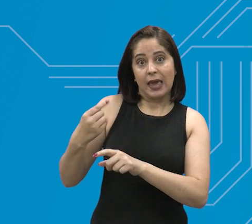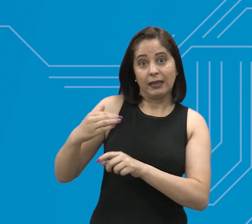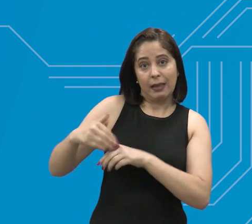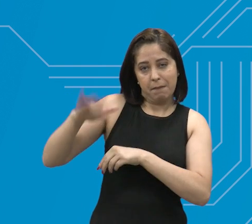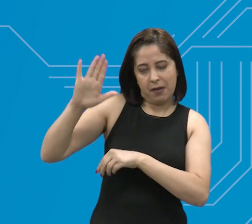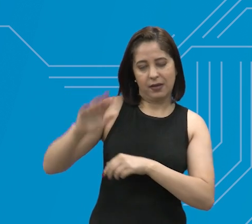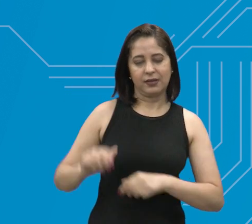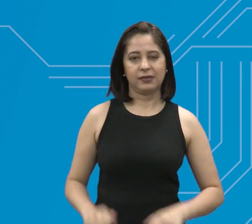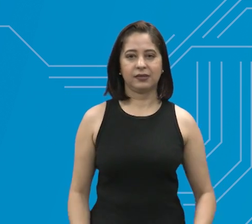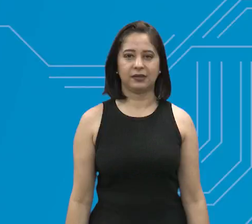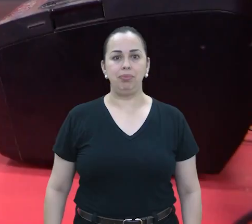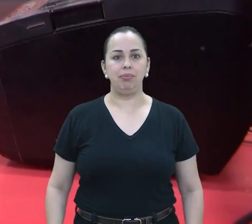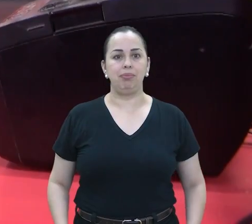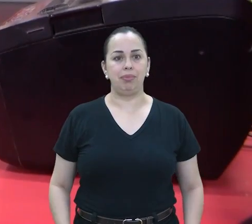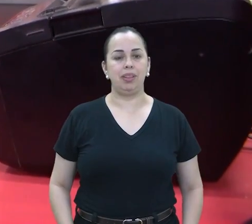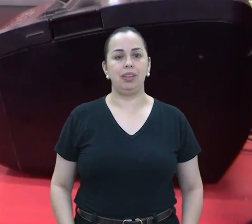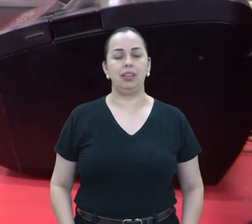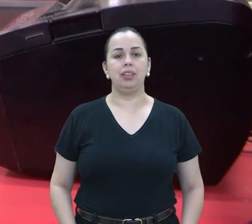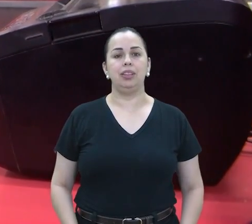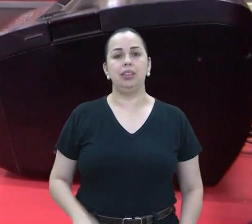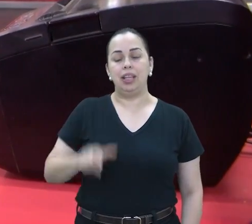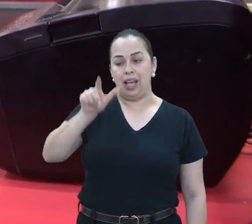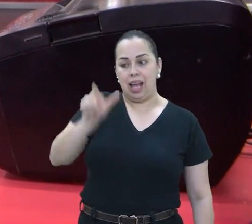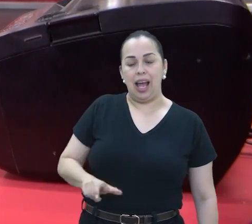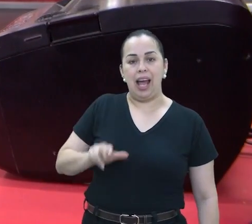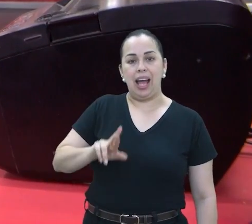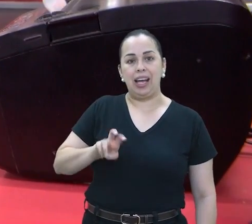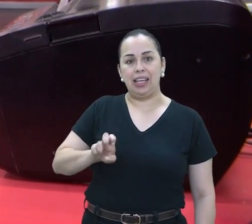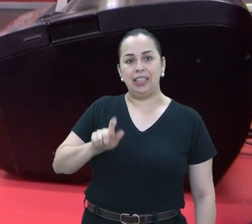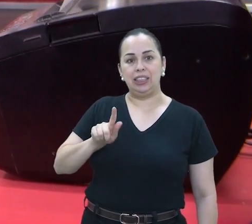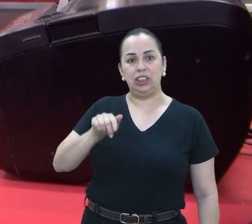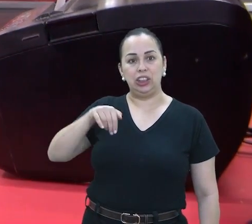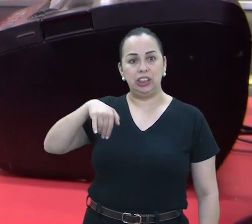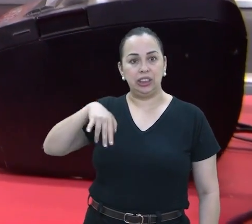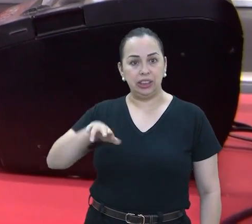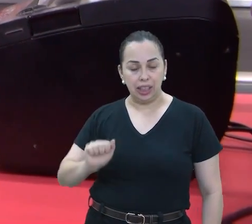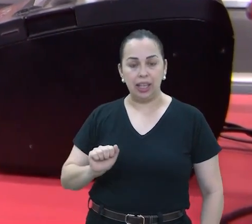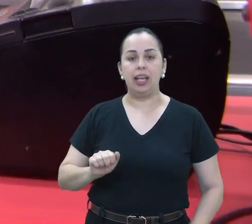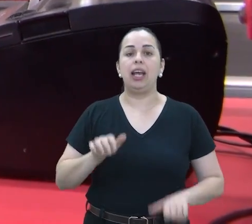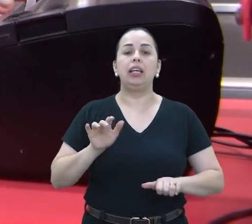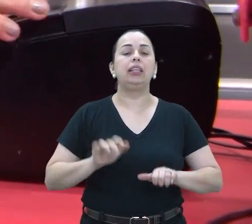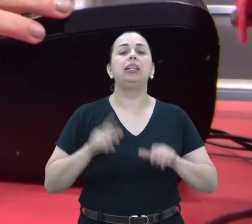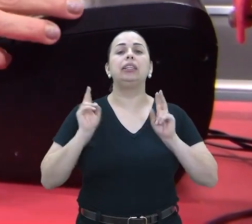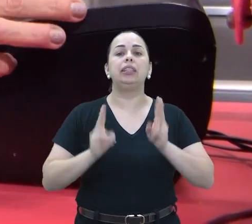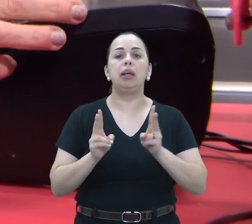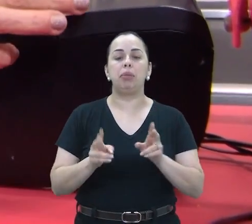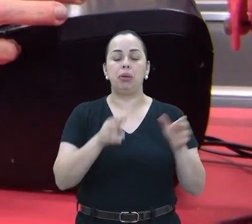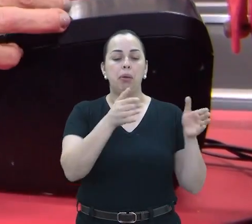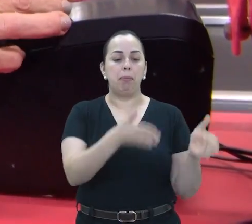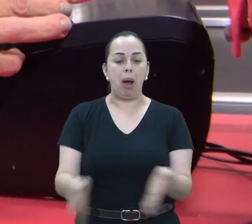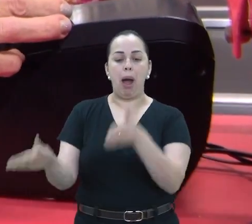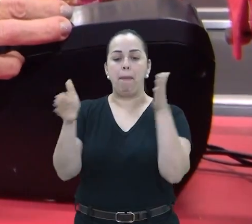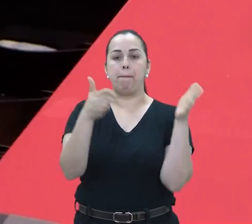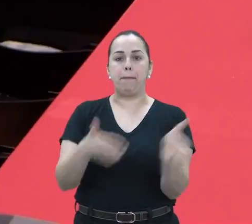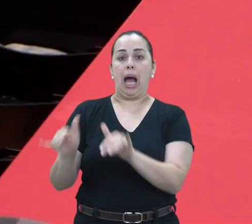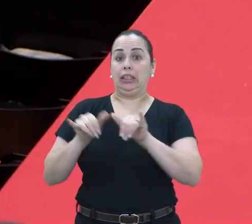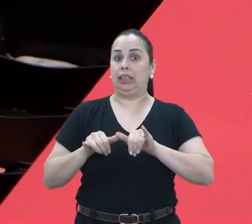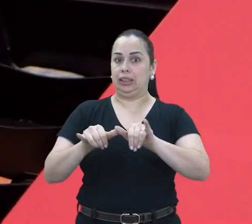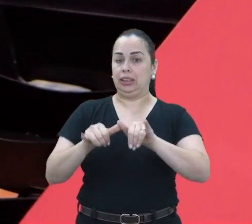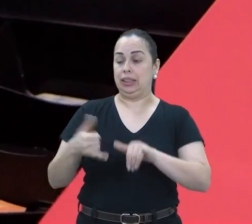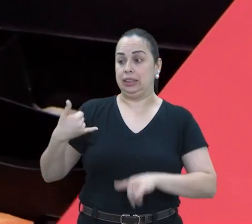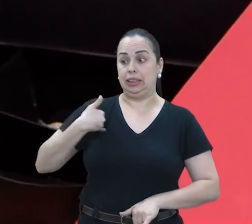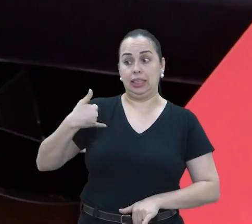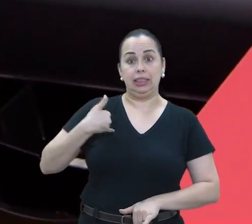no mercado de trabalho. A rotina da Regina é assim, atrás de um caixa de supermercado.